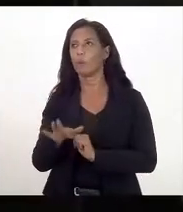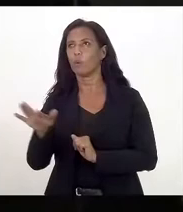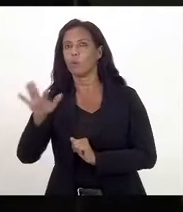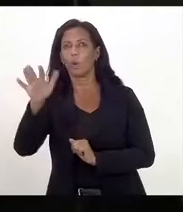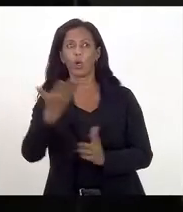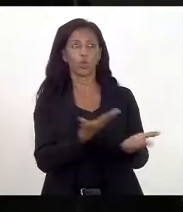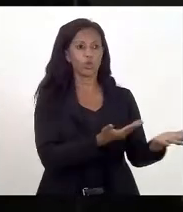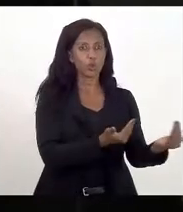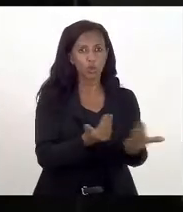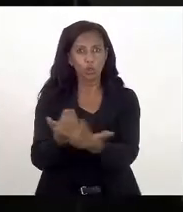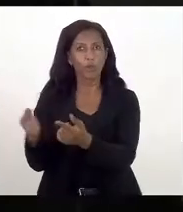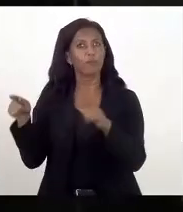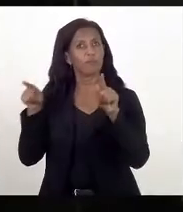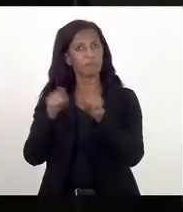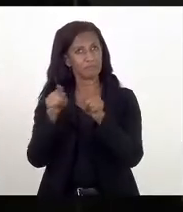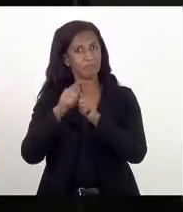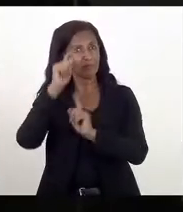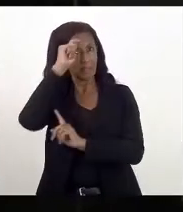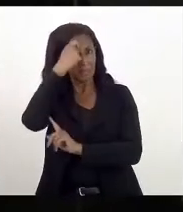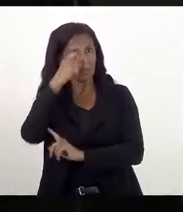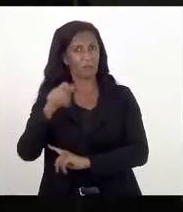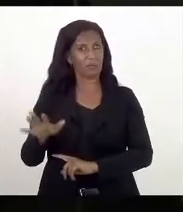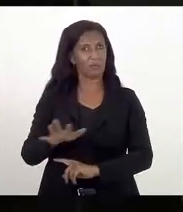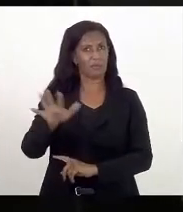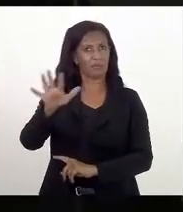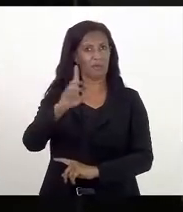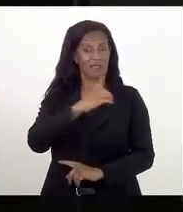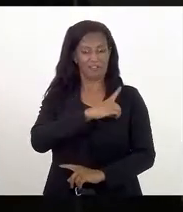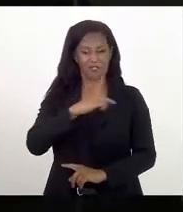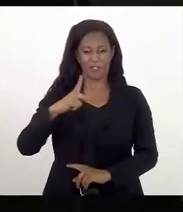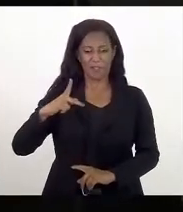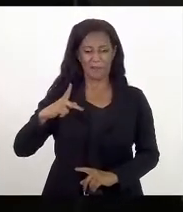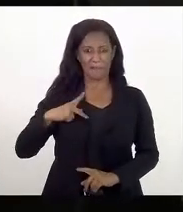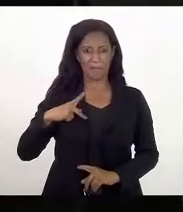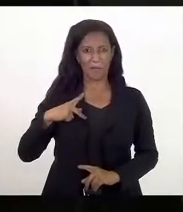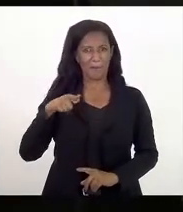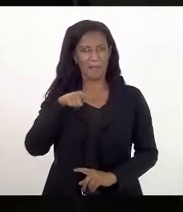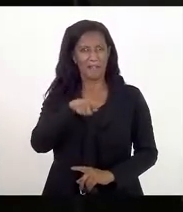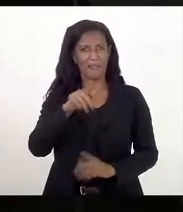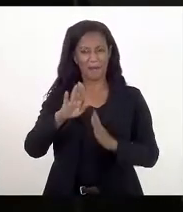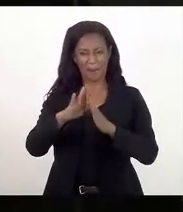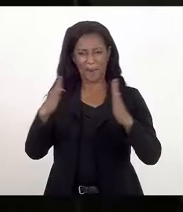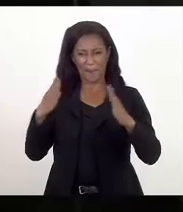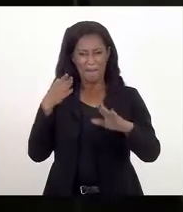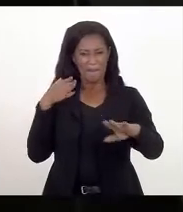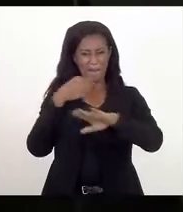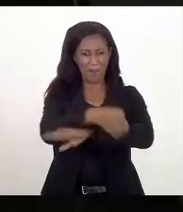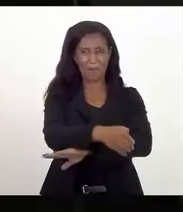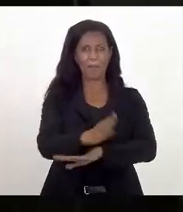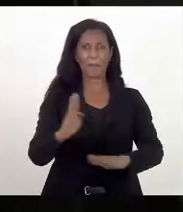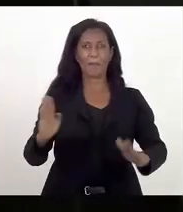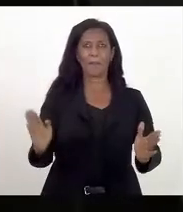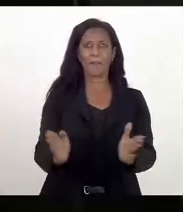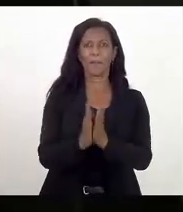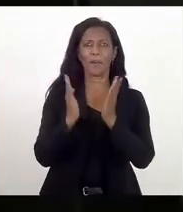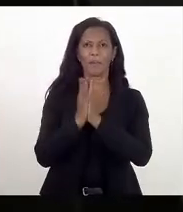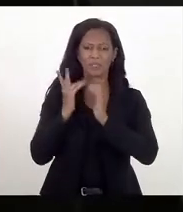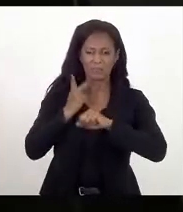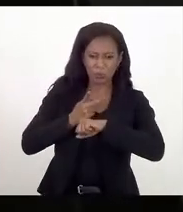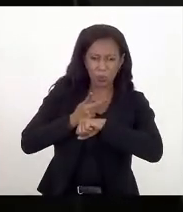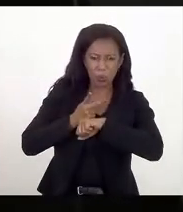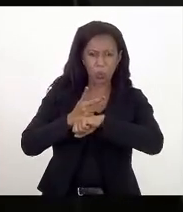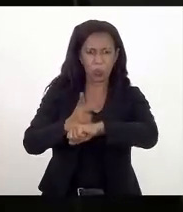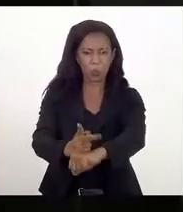os jovens negros periféricos. É a Defensoria a porta de entrada da pobreza em busca da